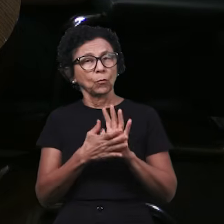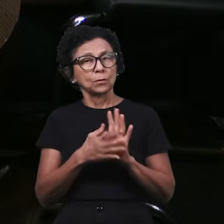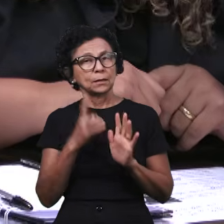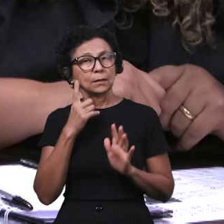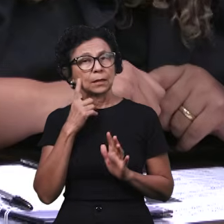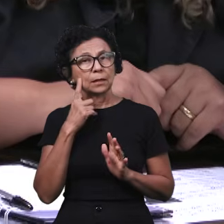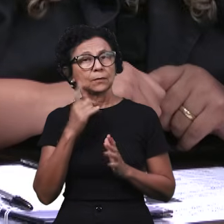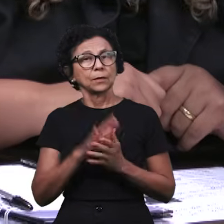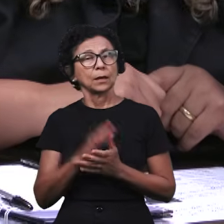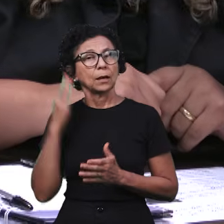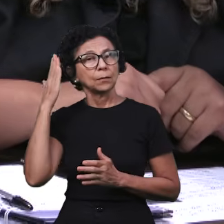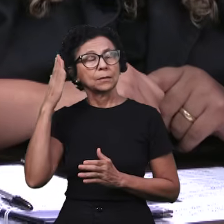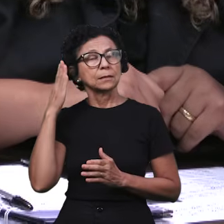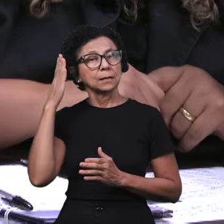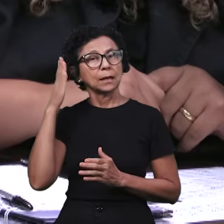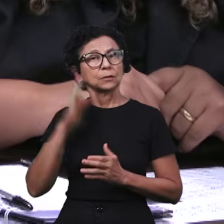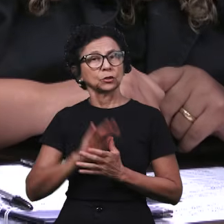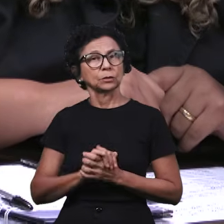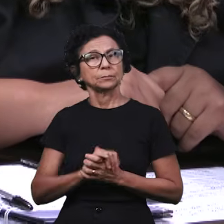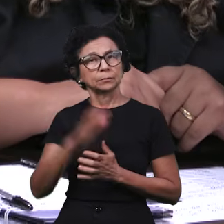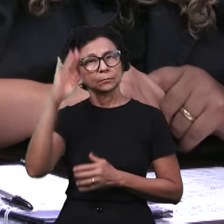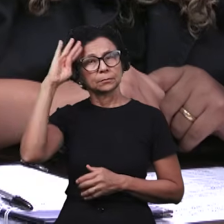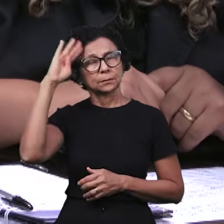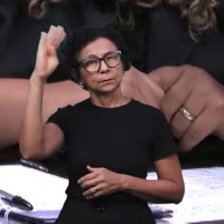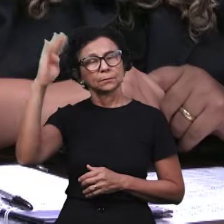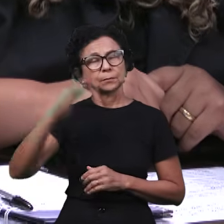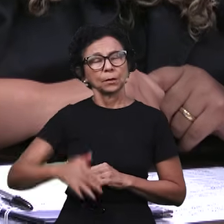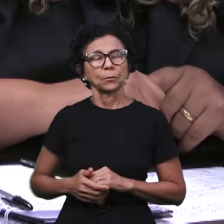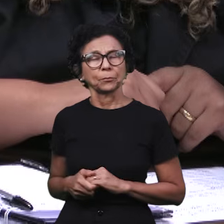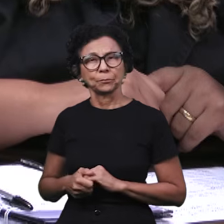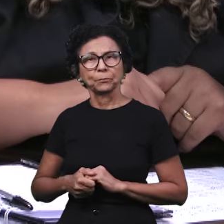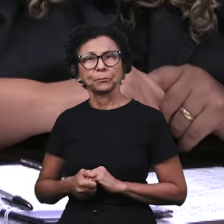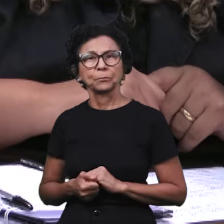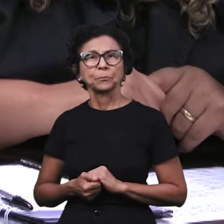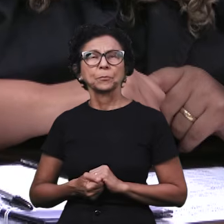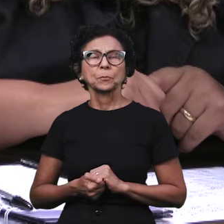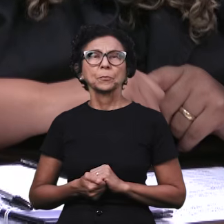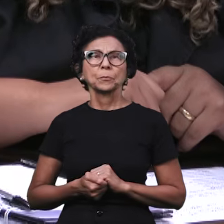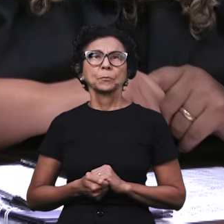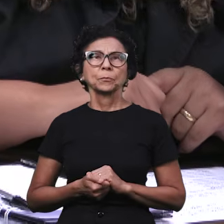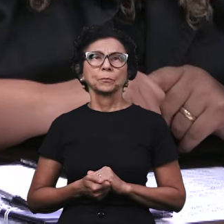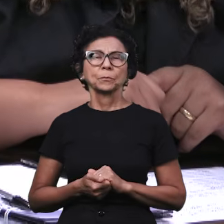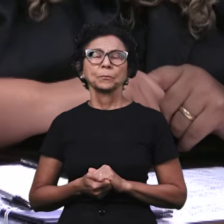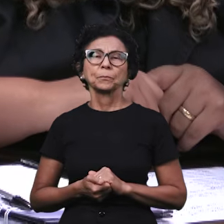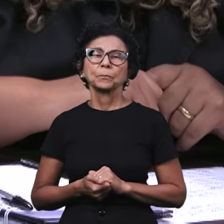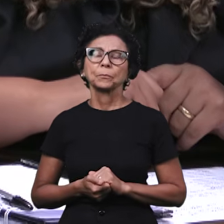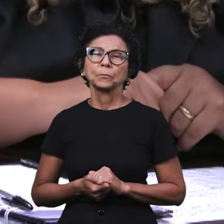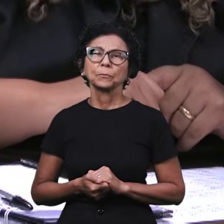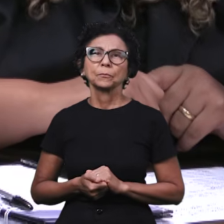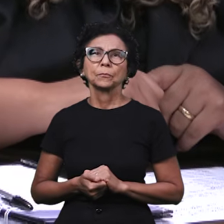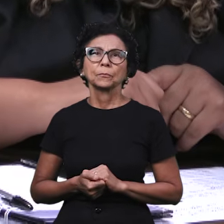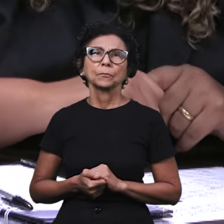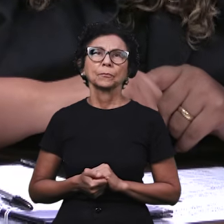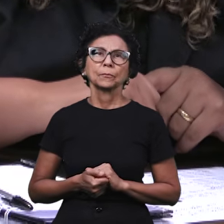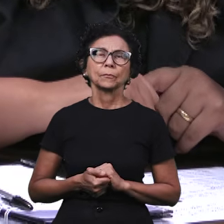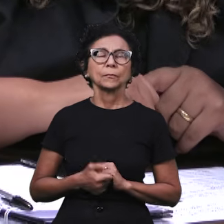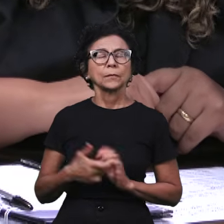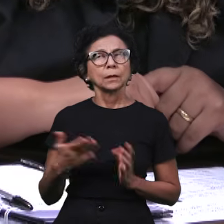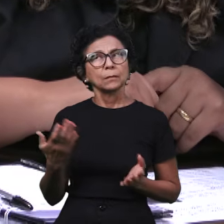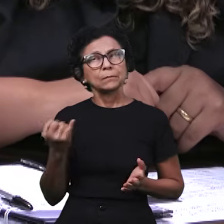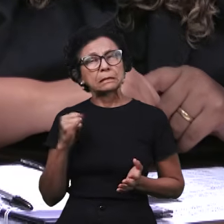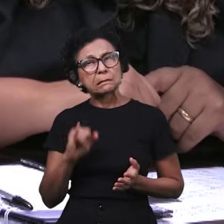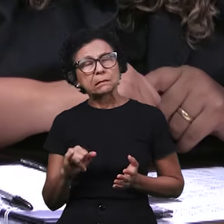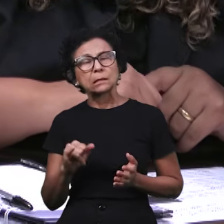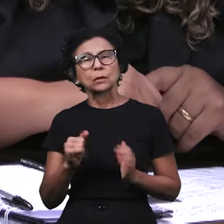louvor. Lembra no final do índice da coletânea, ou a coletânea separa por classificação os louvores? Louvor de comunhão, de